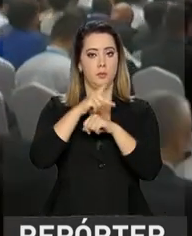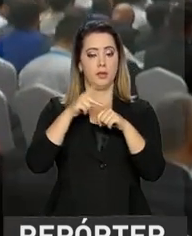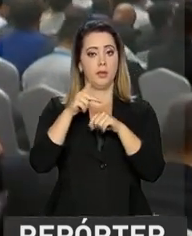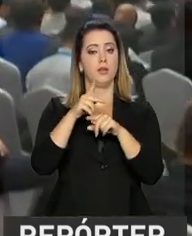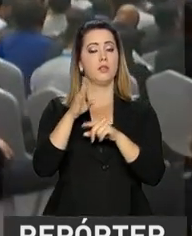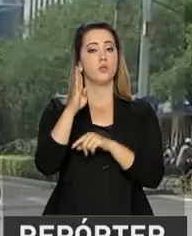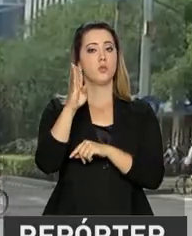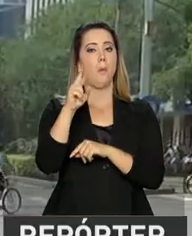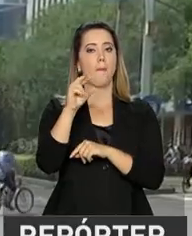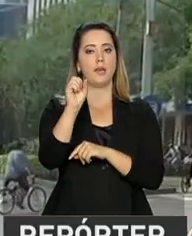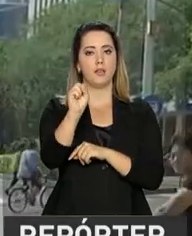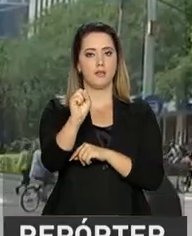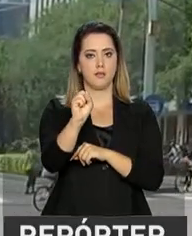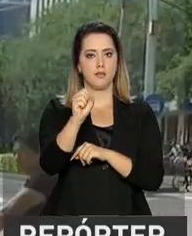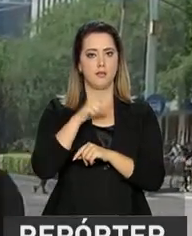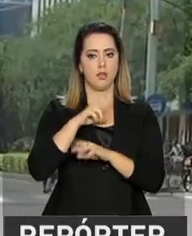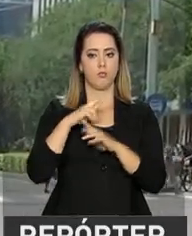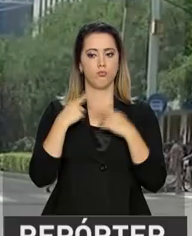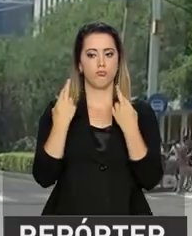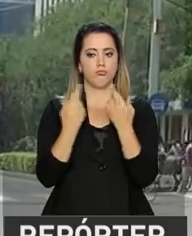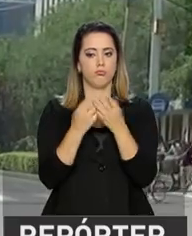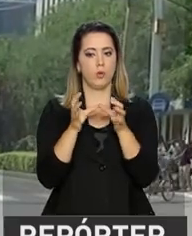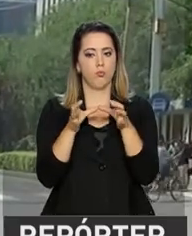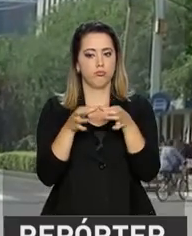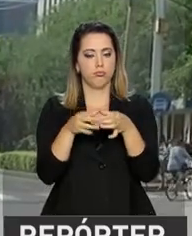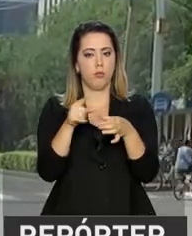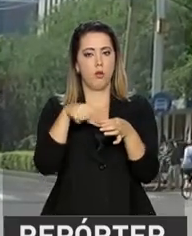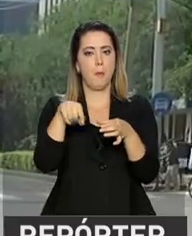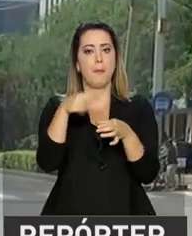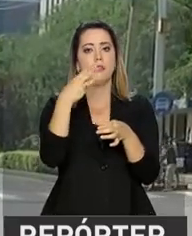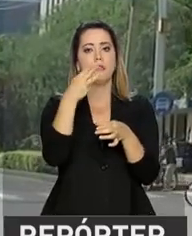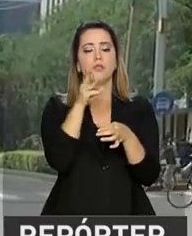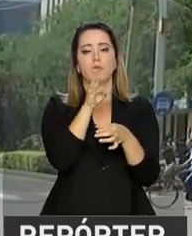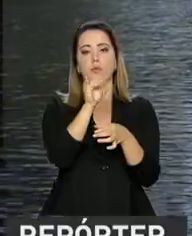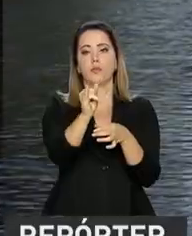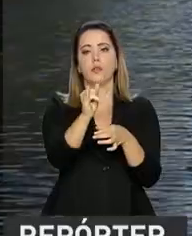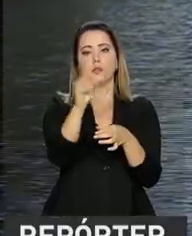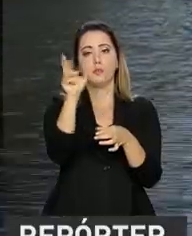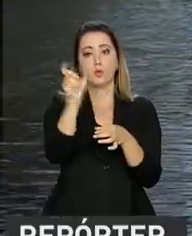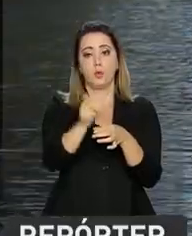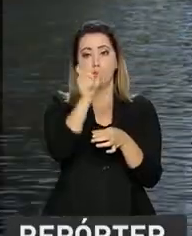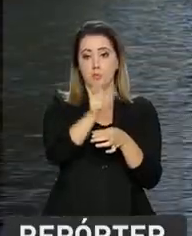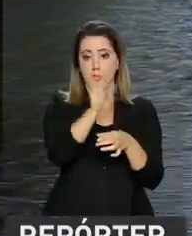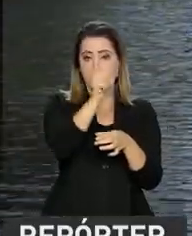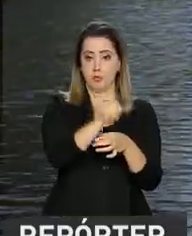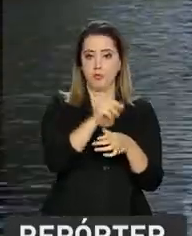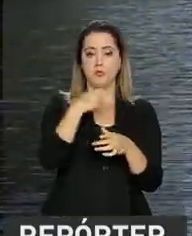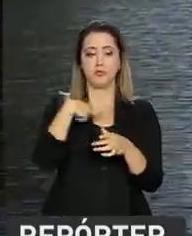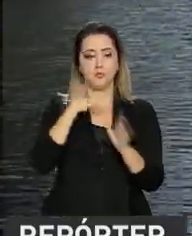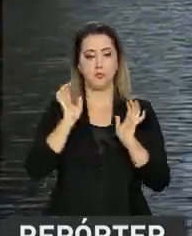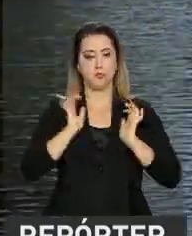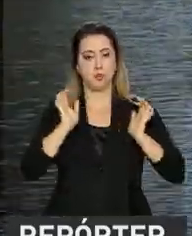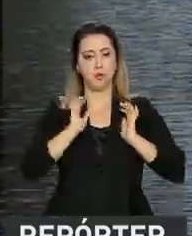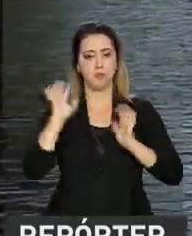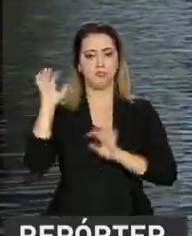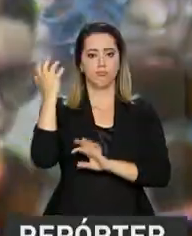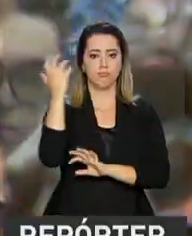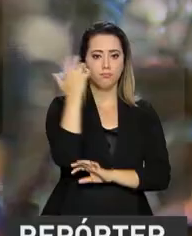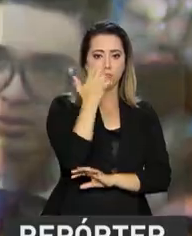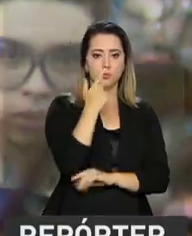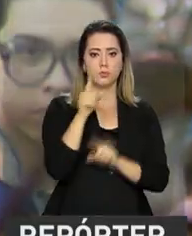e áfrica do sul têm juntos um mercado consumidor de 3 bilhões de pessoas são ricos em recursos naturais